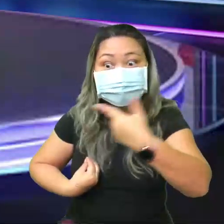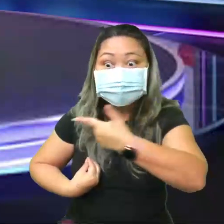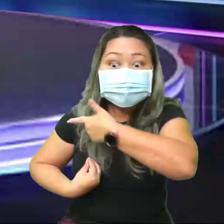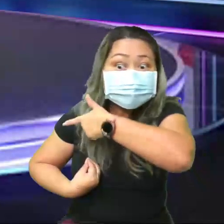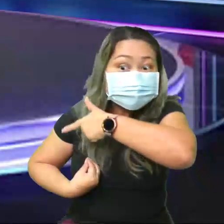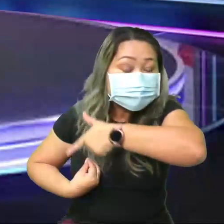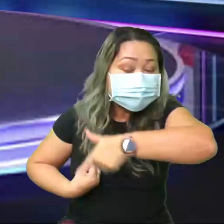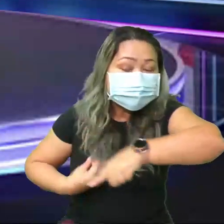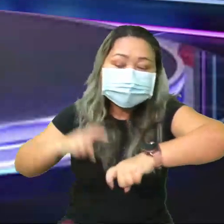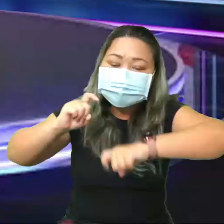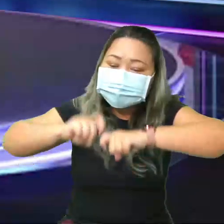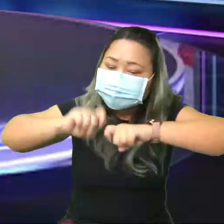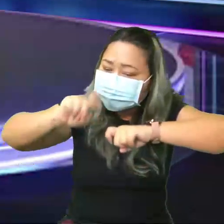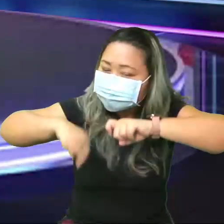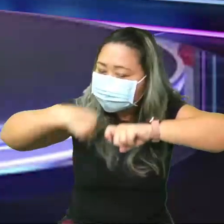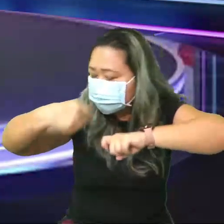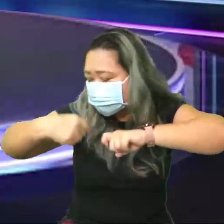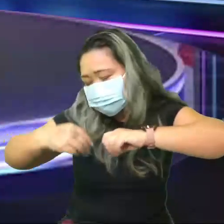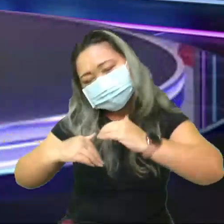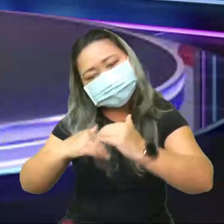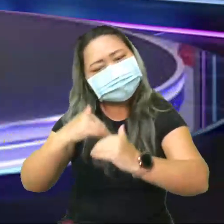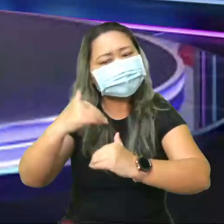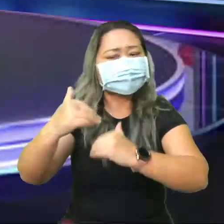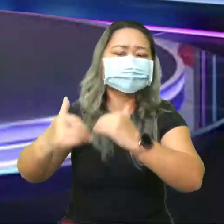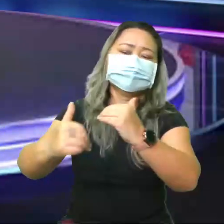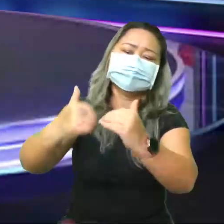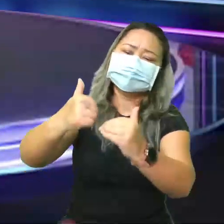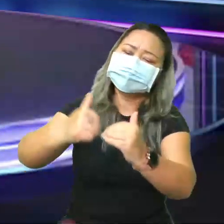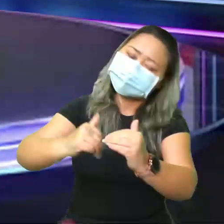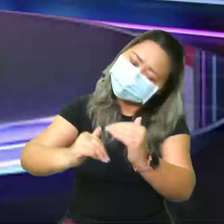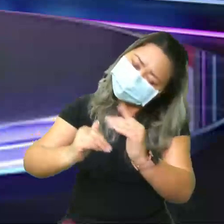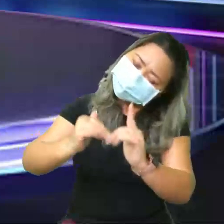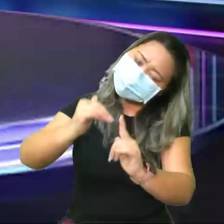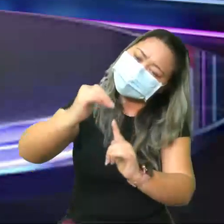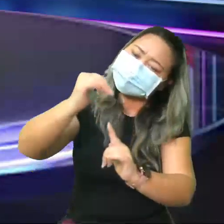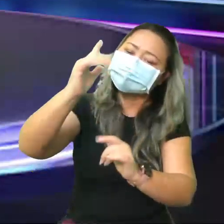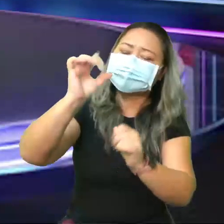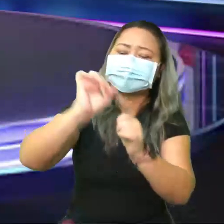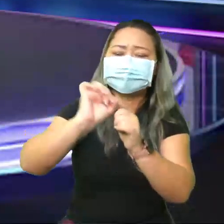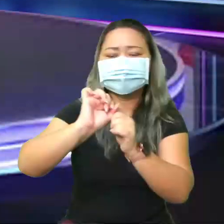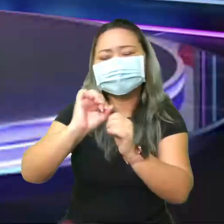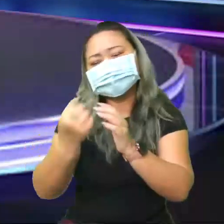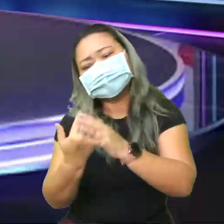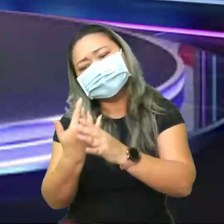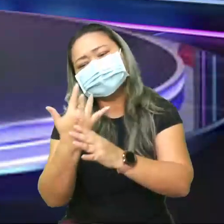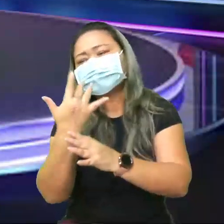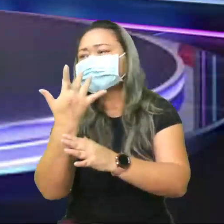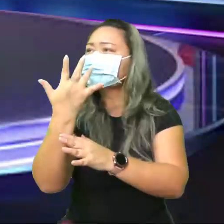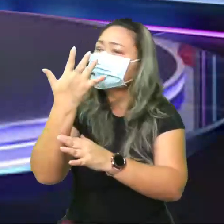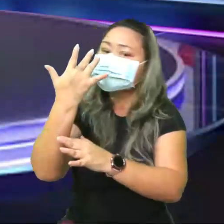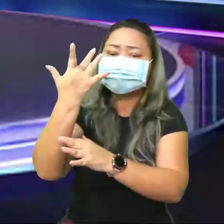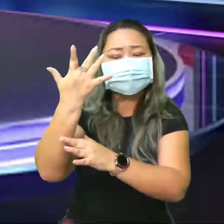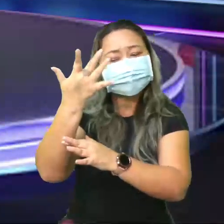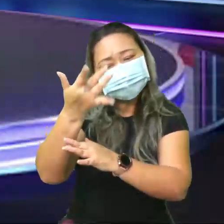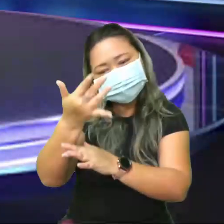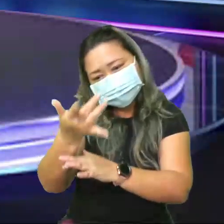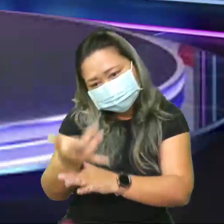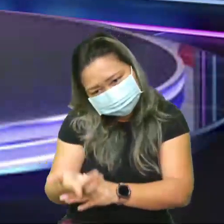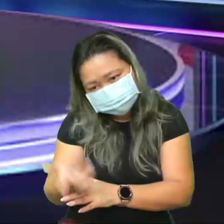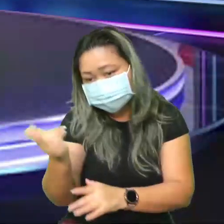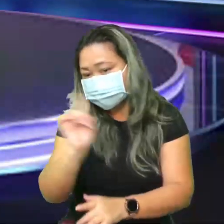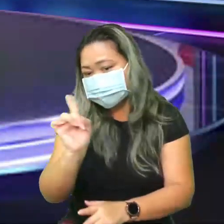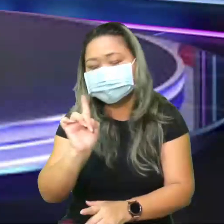os diferentes tipos de organização e a forma de obtenção de energia desses seres vivos. É isso mesmo. Como que